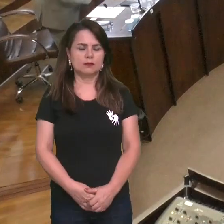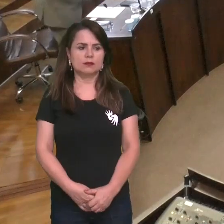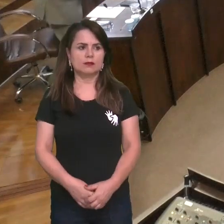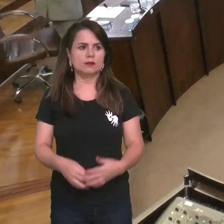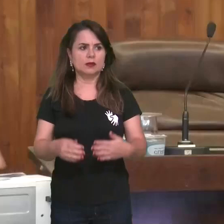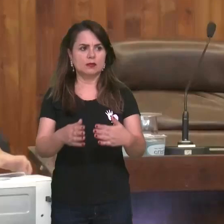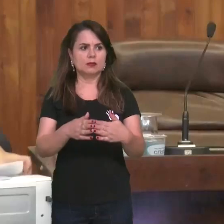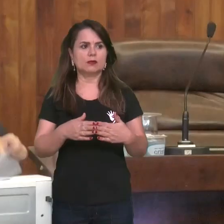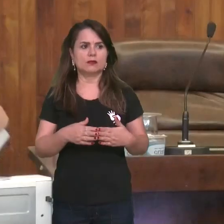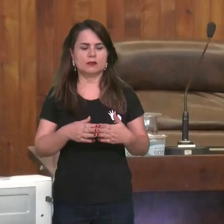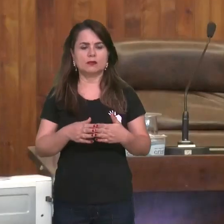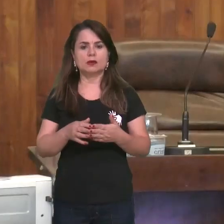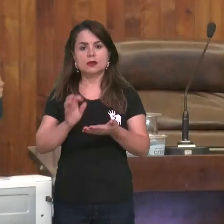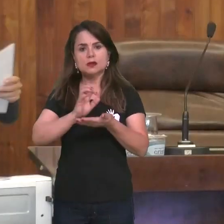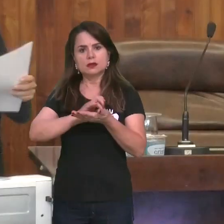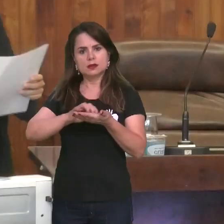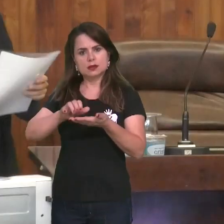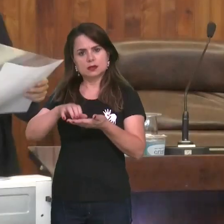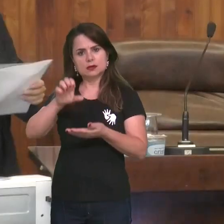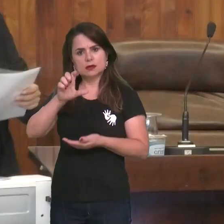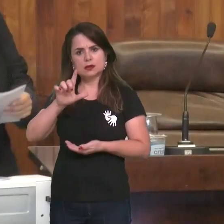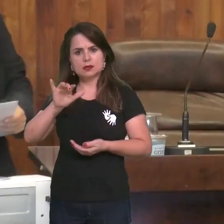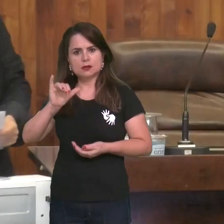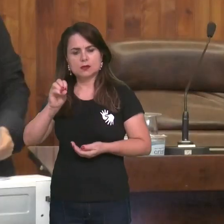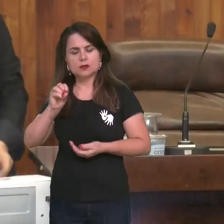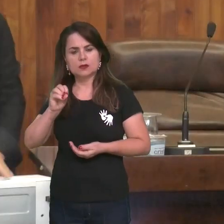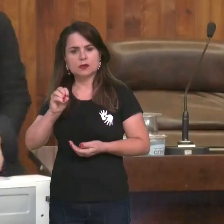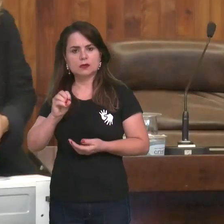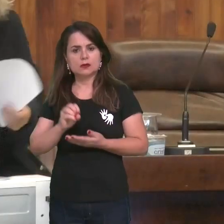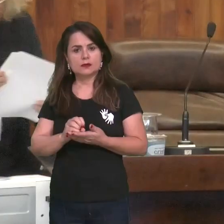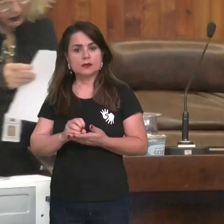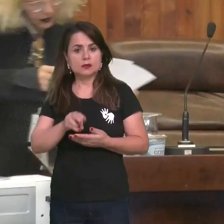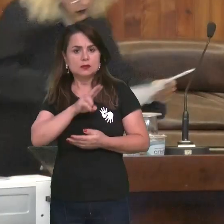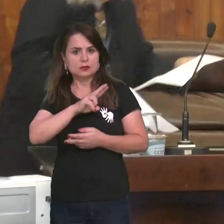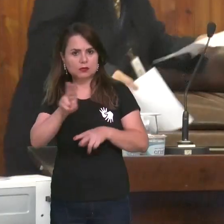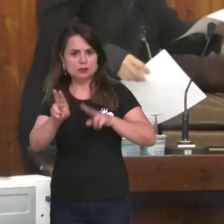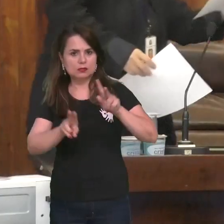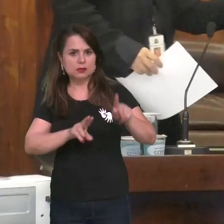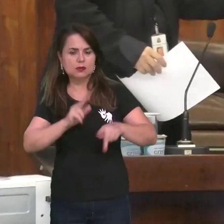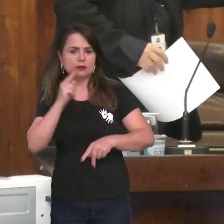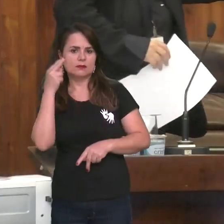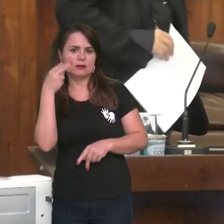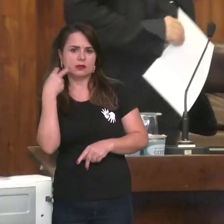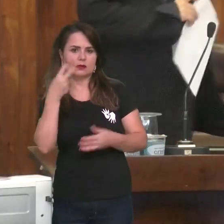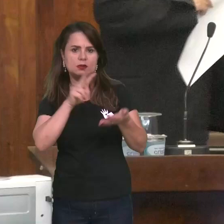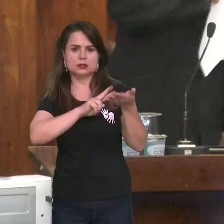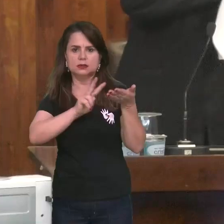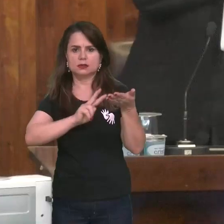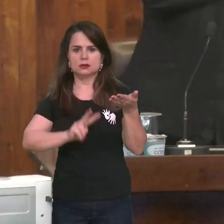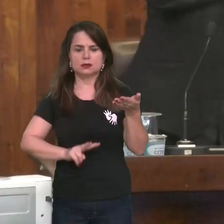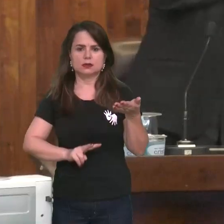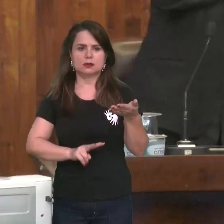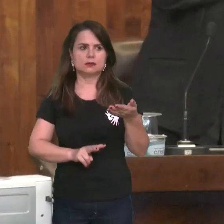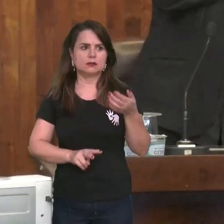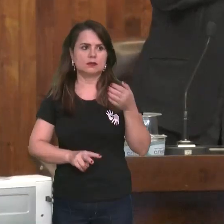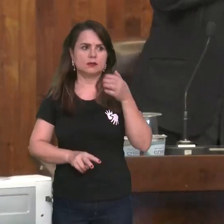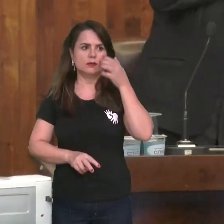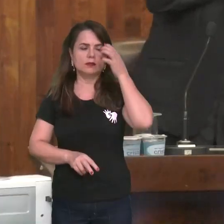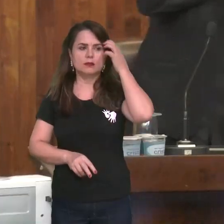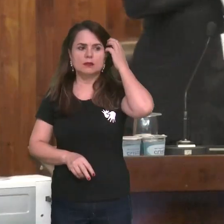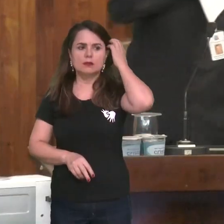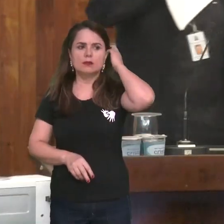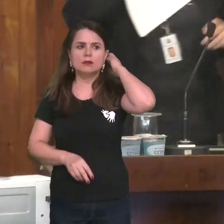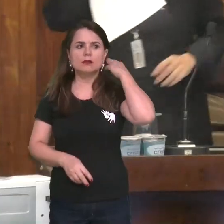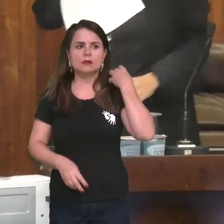solicito ao segundo secretário Vereador Jeca que proceda a verificação de presença dos Senhores vereadores consegue